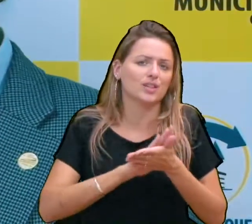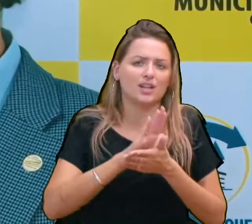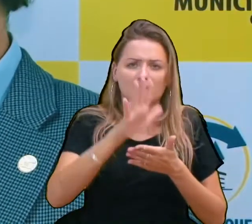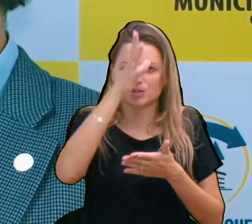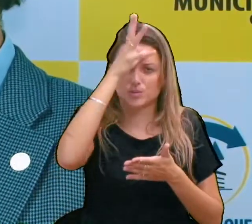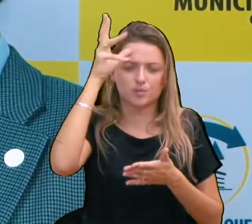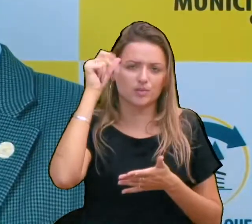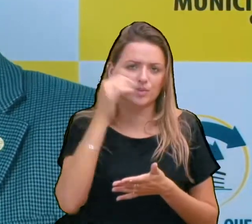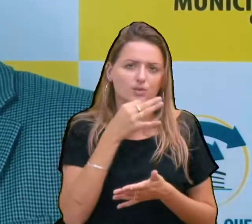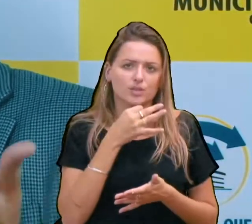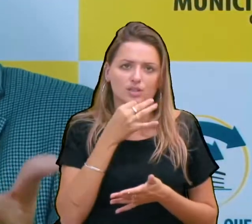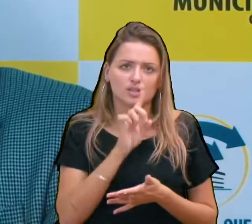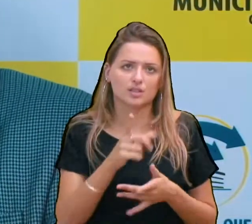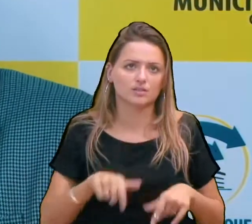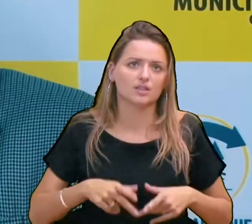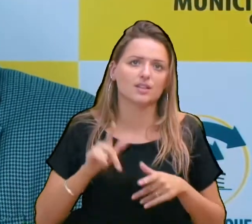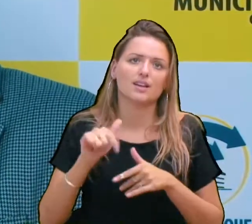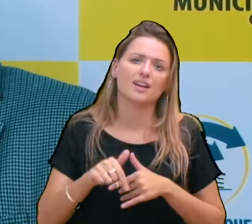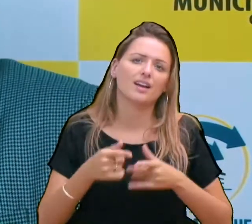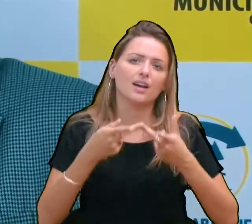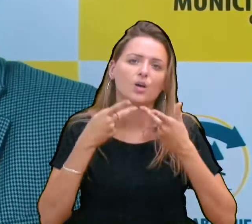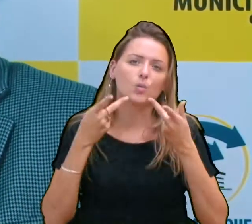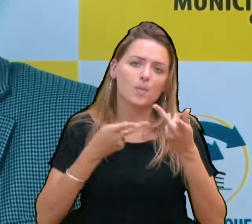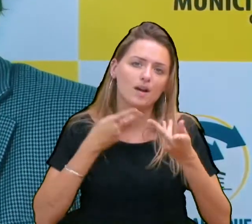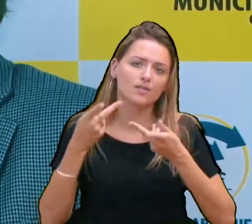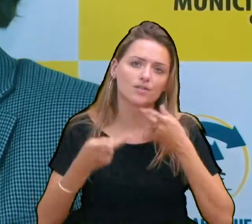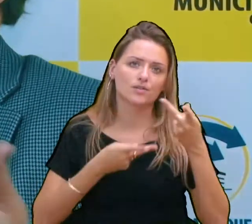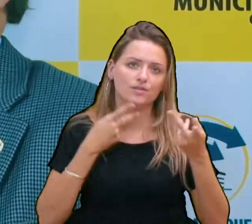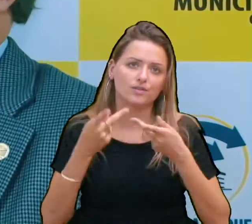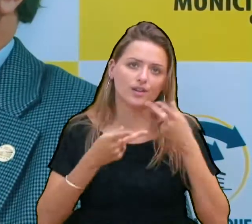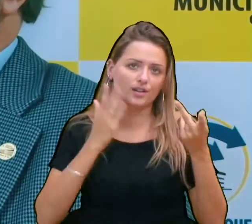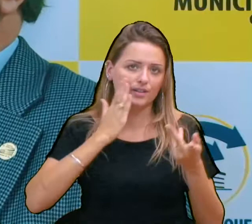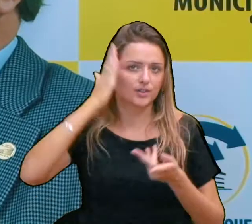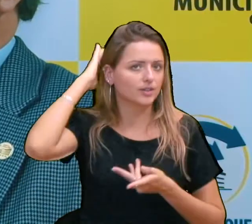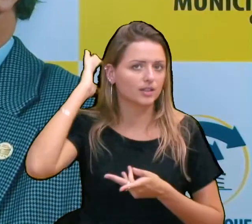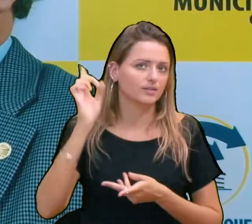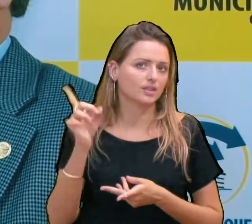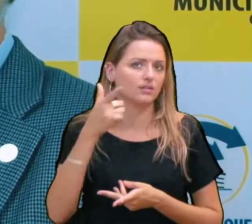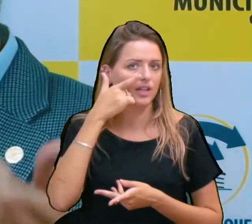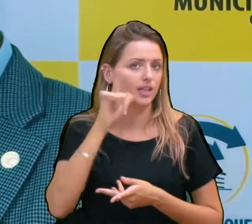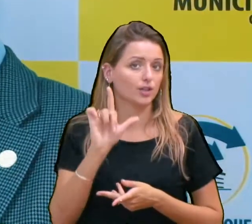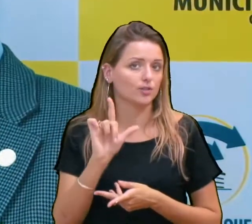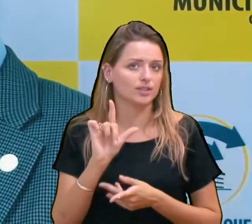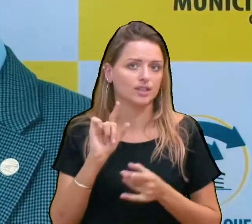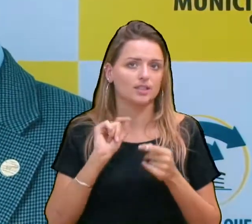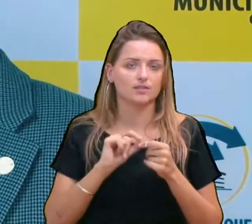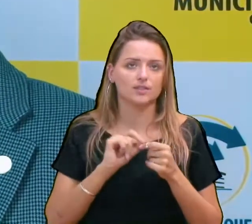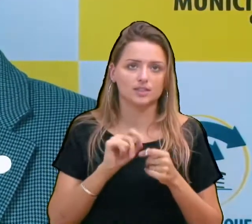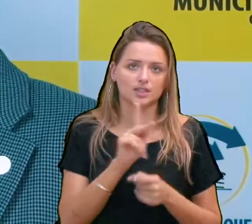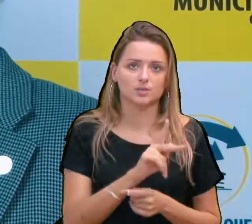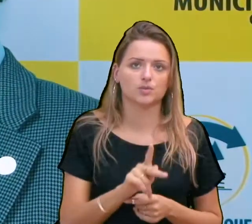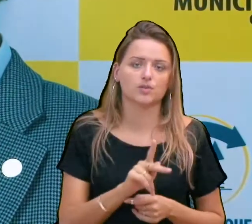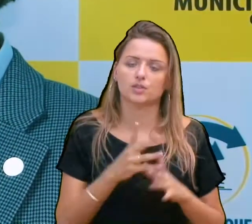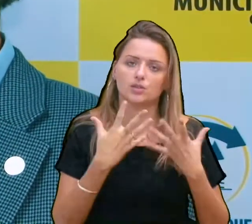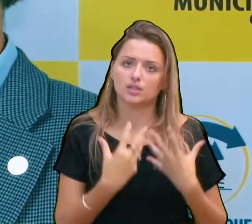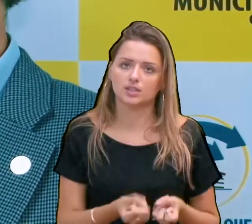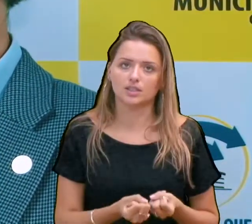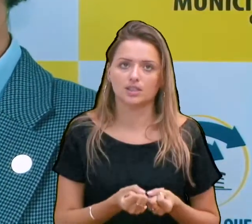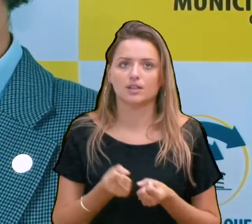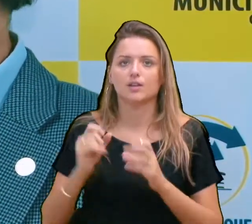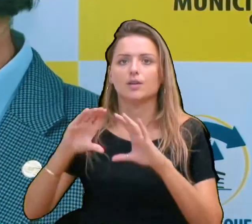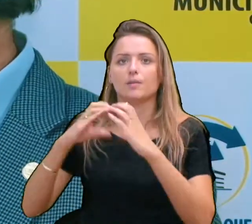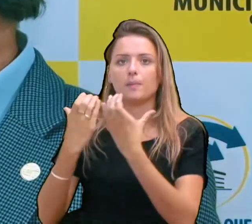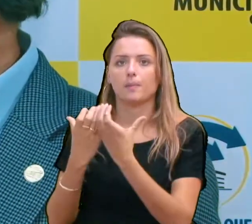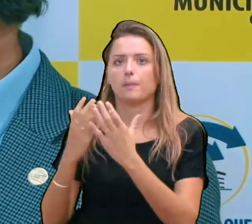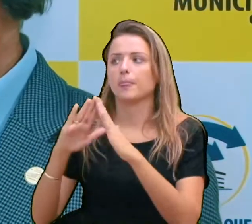nenhum ônus para o município. Então, esse é um discurso que ele não vai colar e não cola. E a comunidade do Clemente